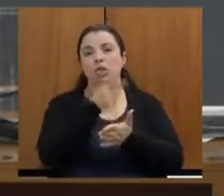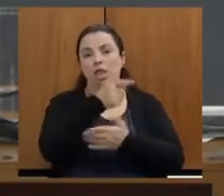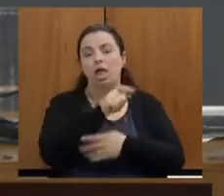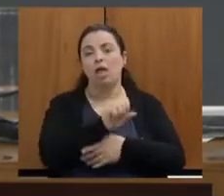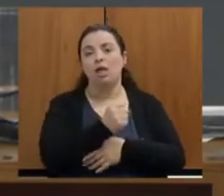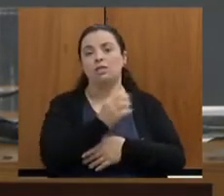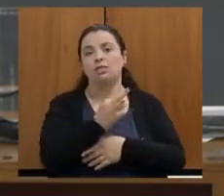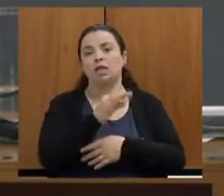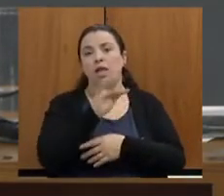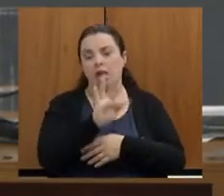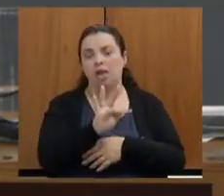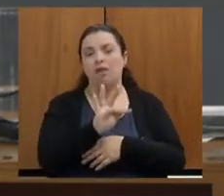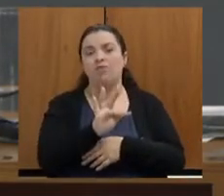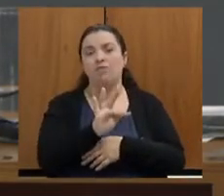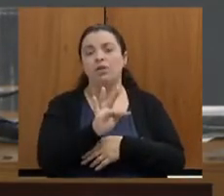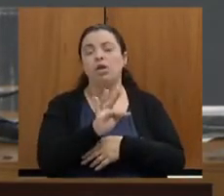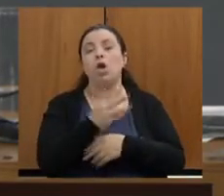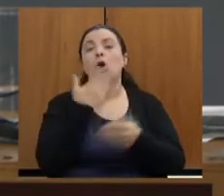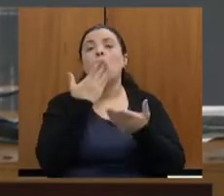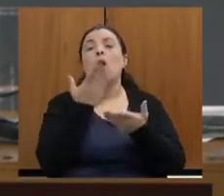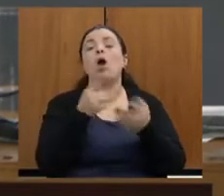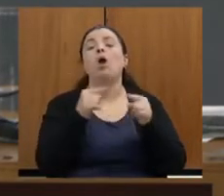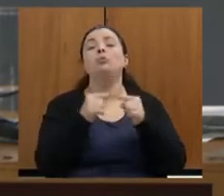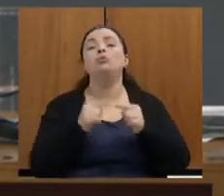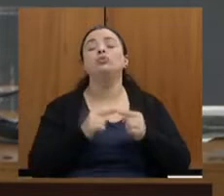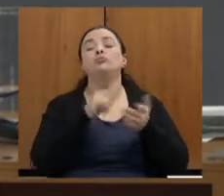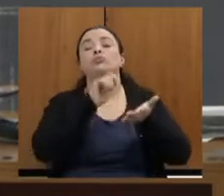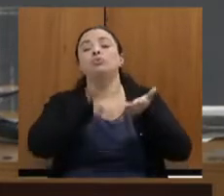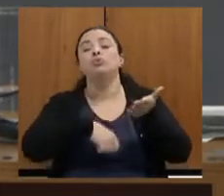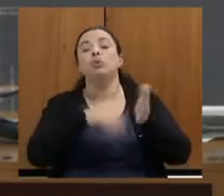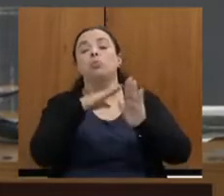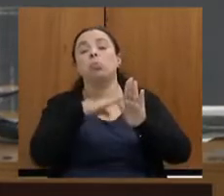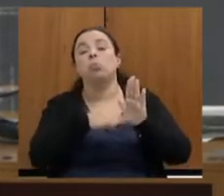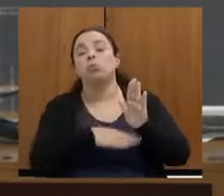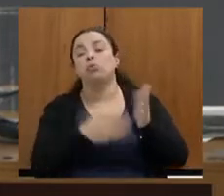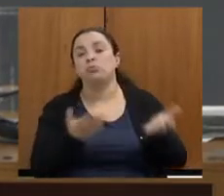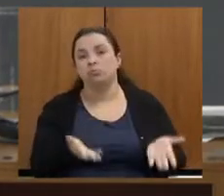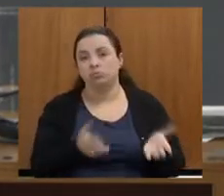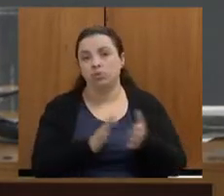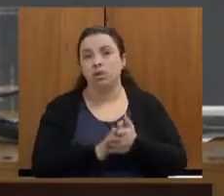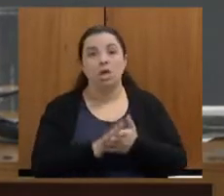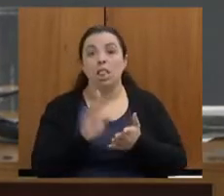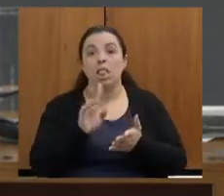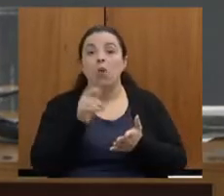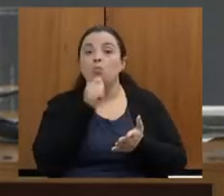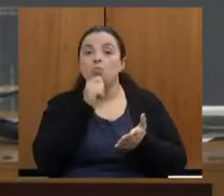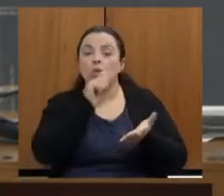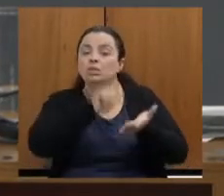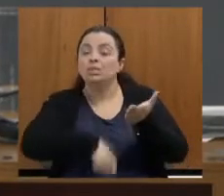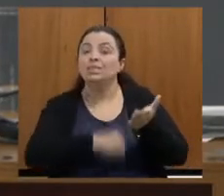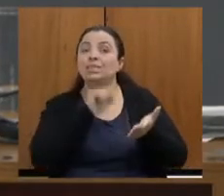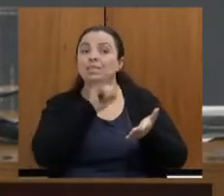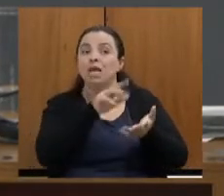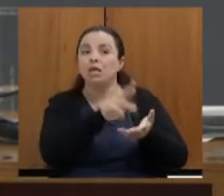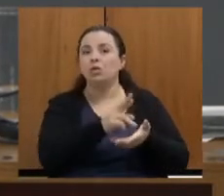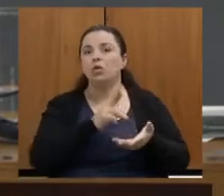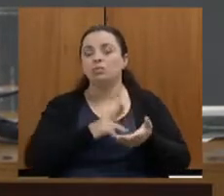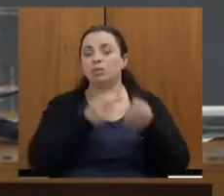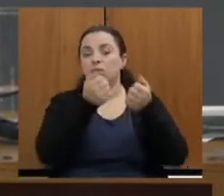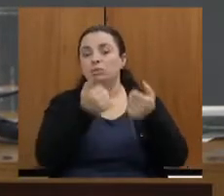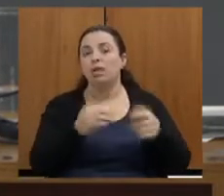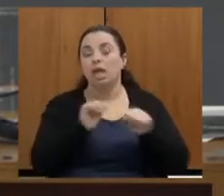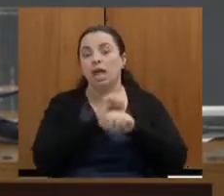posicionamento muito firme da nossa comissão para que não haja nenhum fechamento de acordo antes dessa devolutiva de